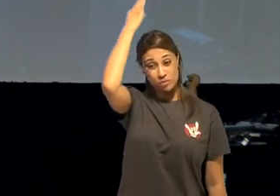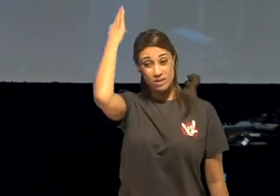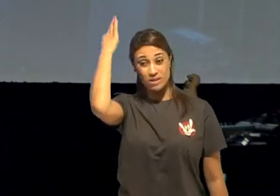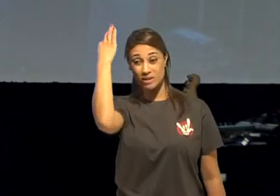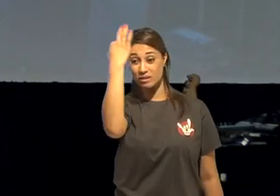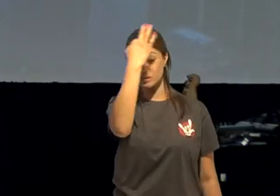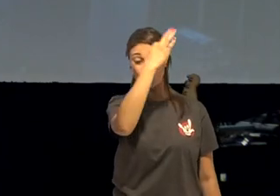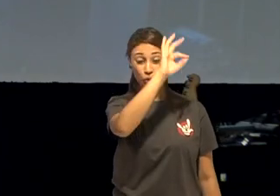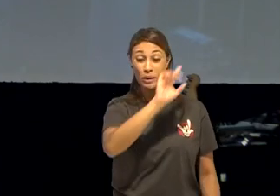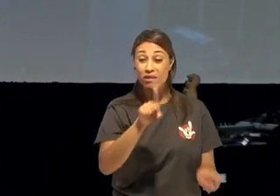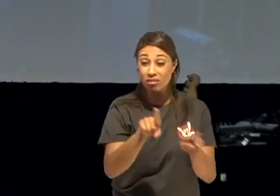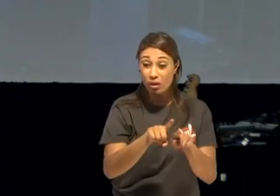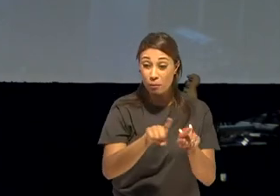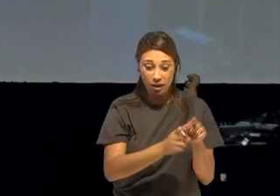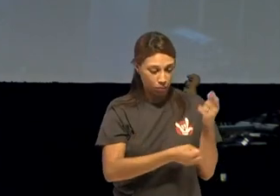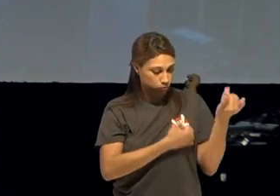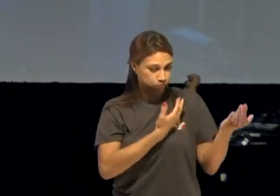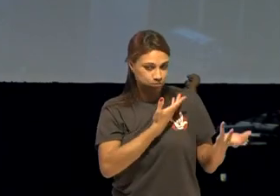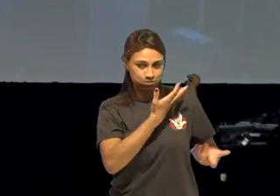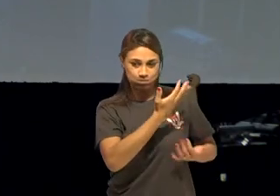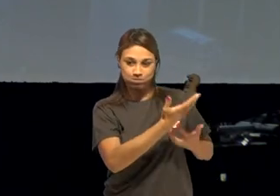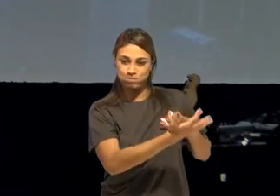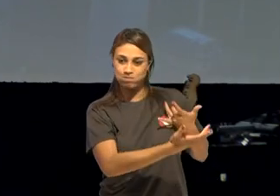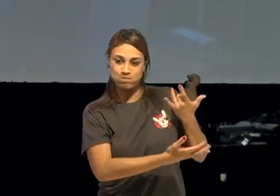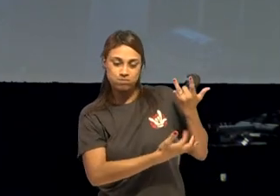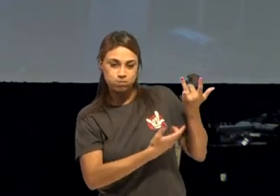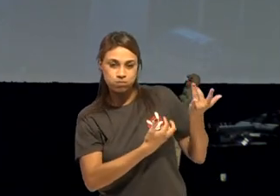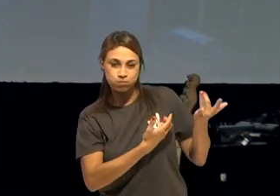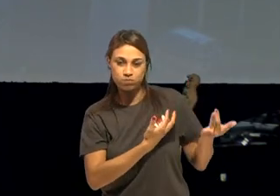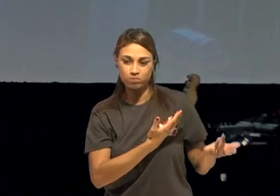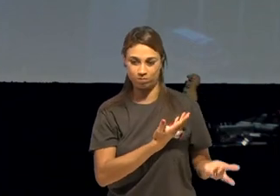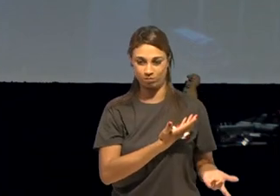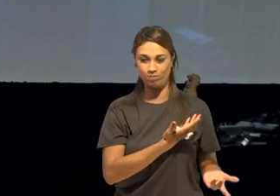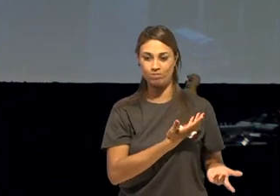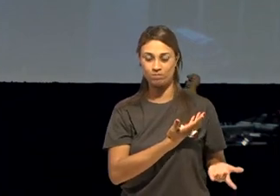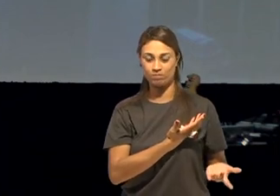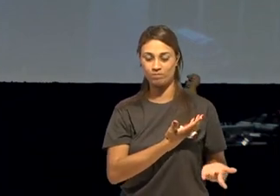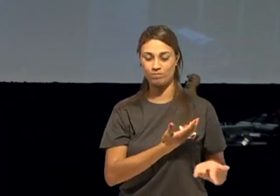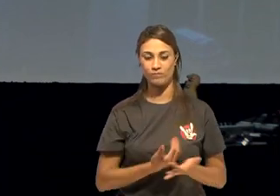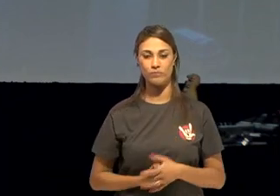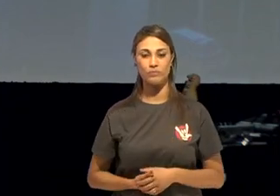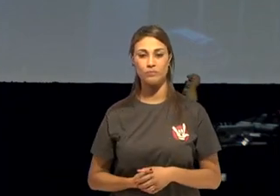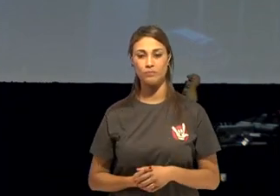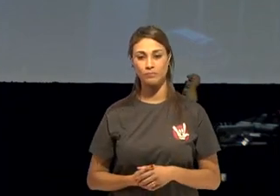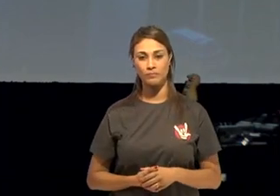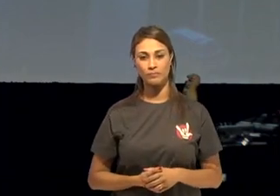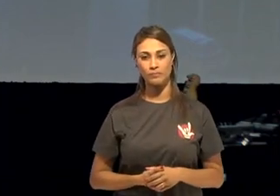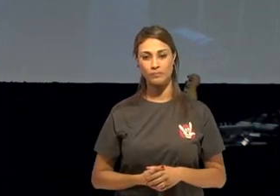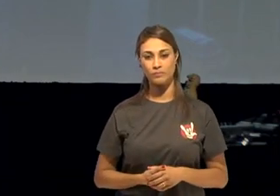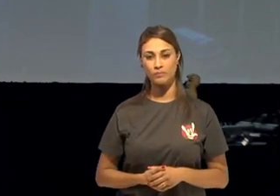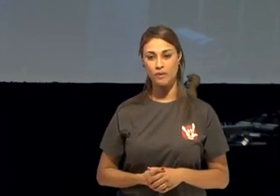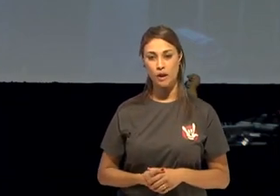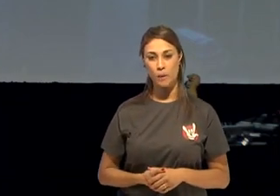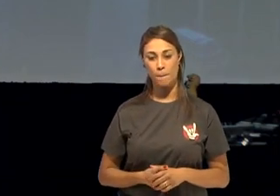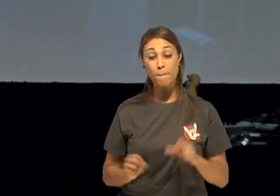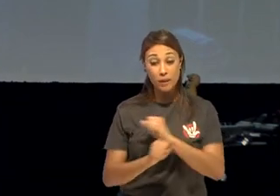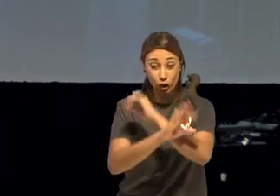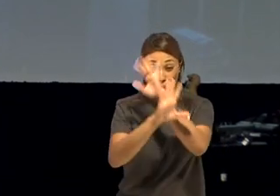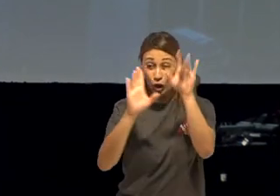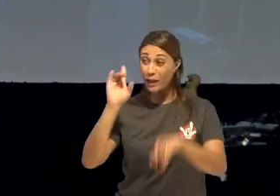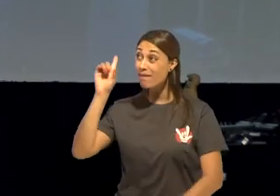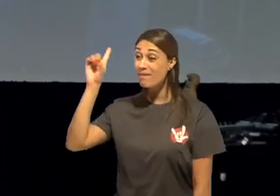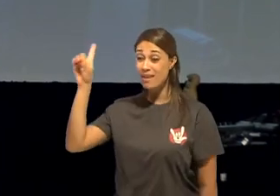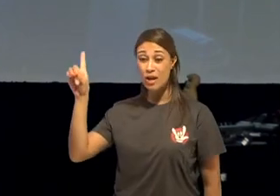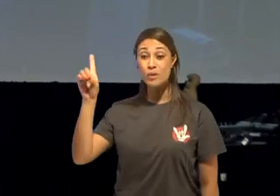fluir. Não deixe que a minha esperança se frustre. Oh, glória a Deus, porque nós